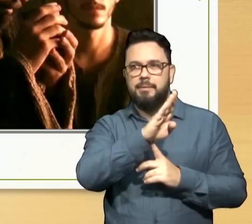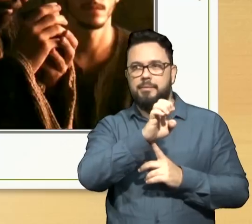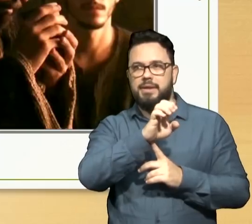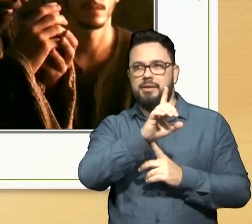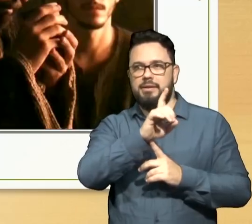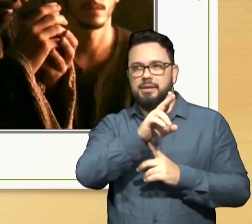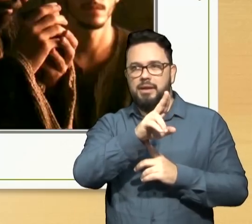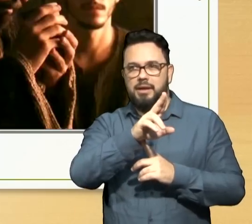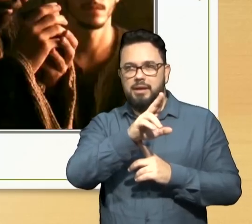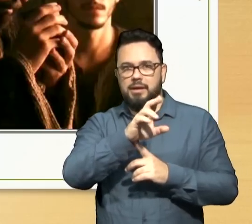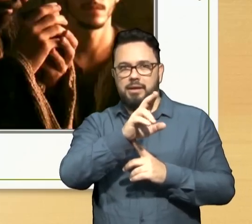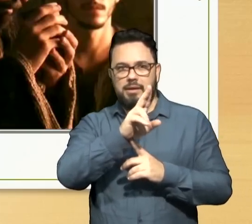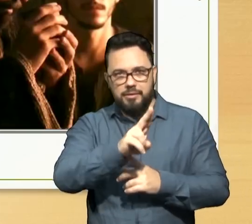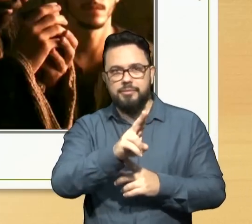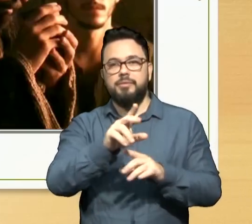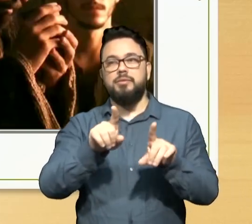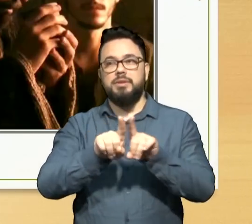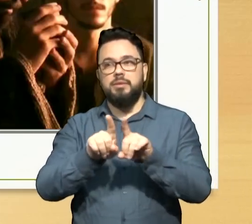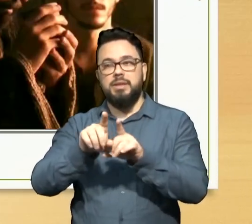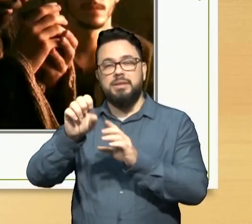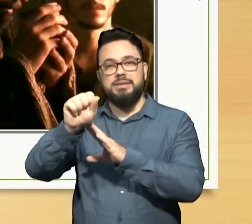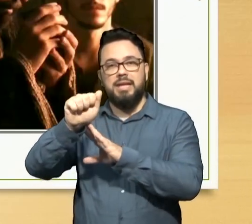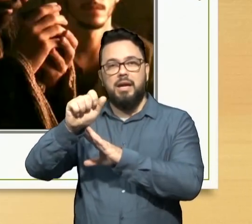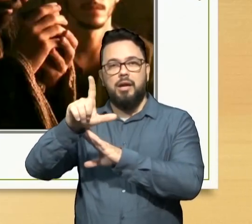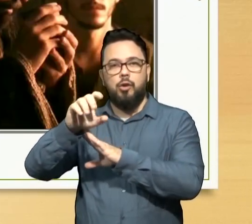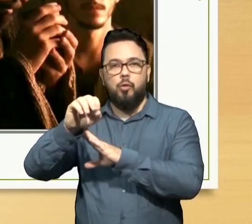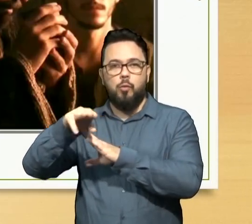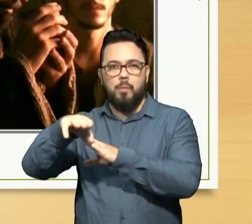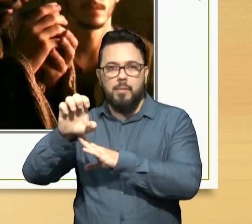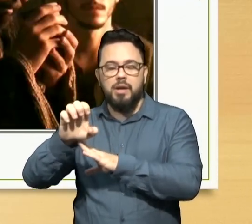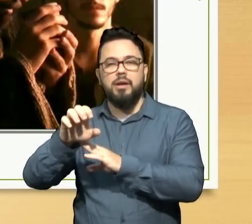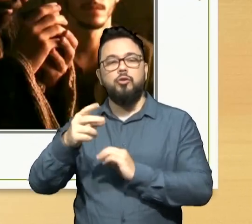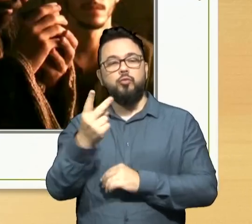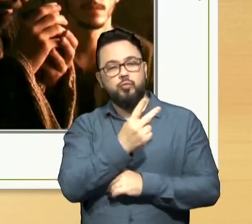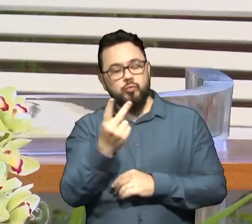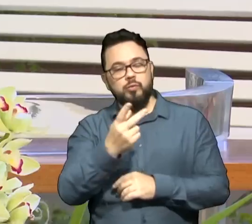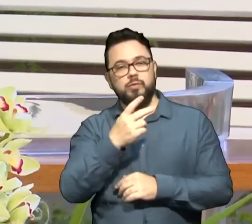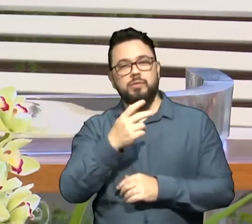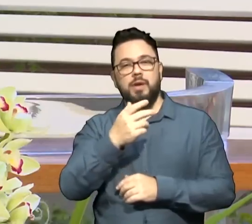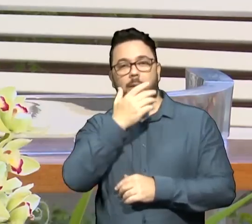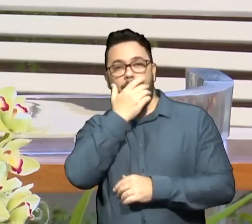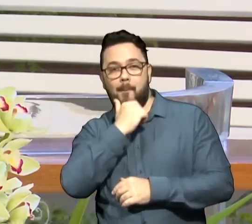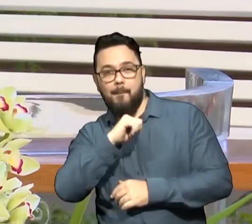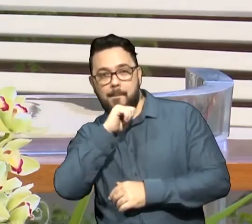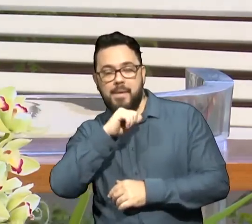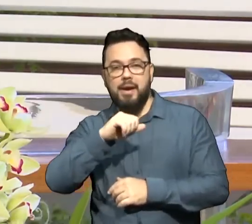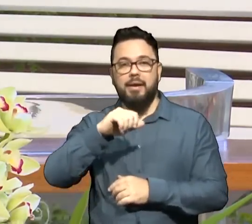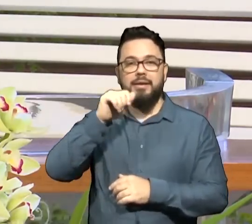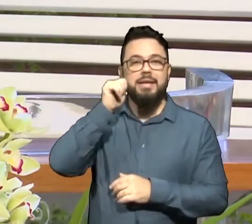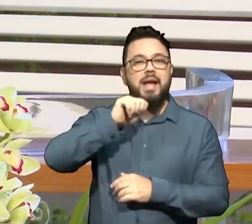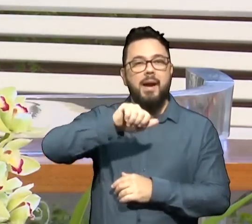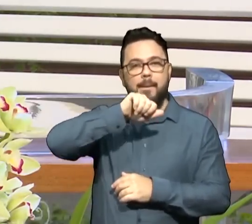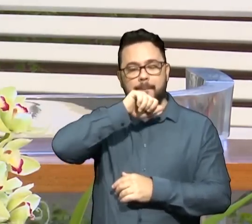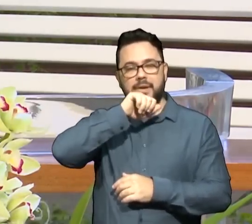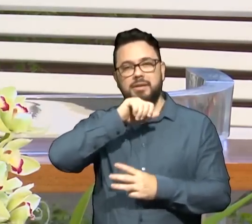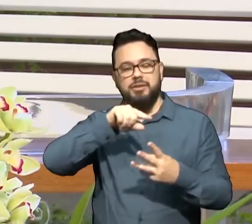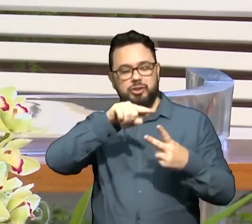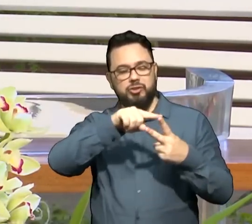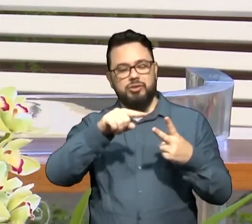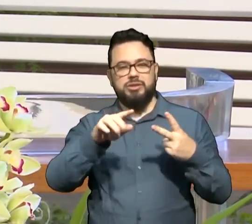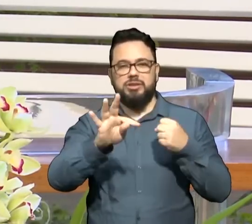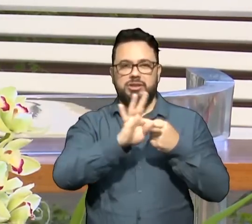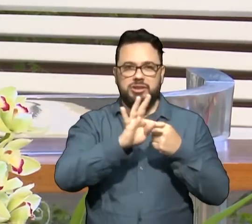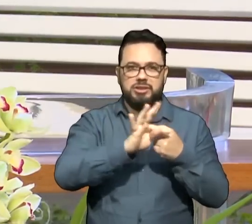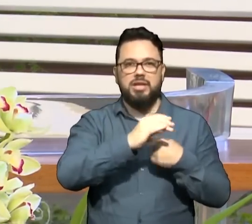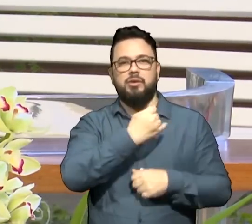tinha entre 15 e 20 anos quando começou a seguir a Jesus ele também tinha um temperamento explosivo e